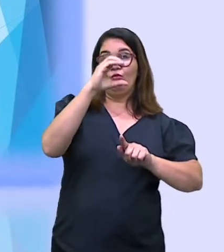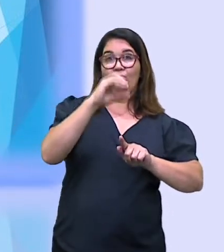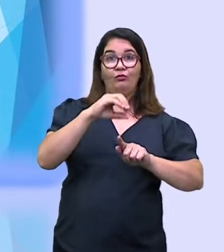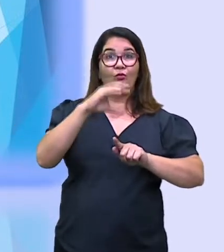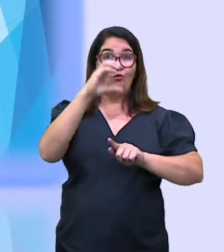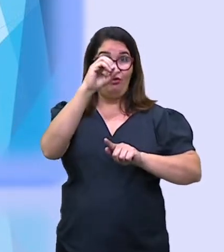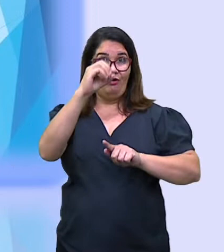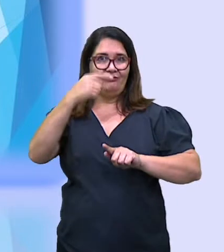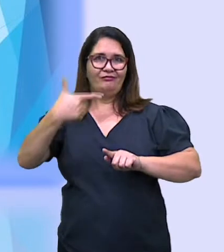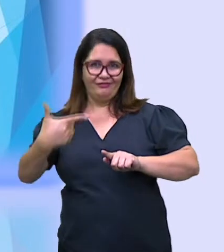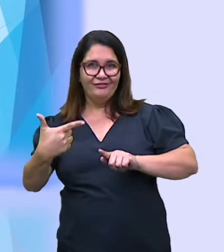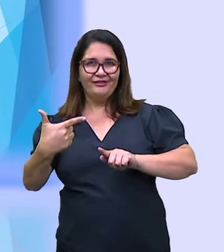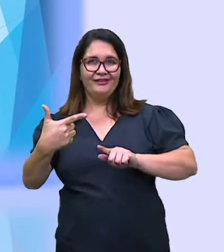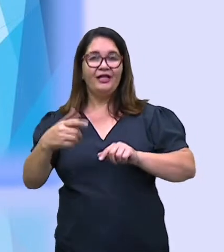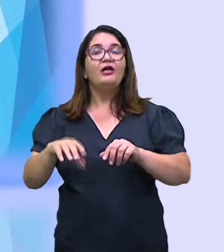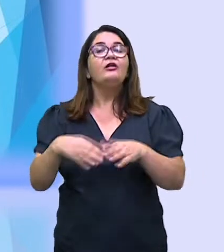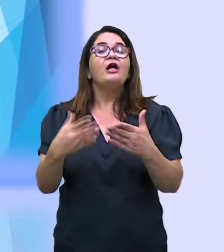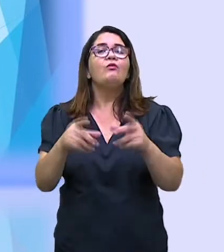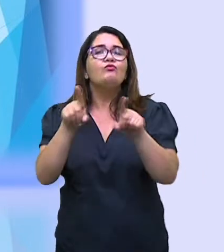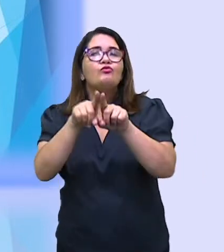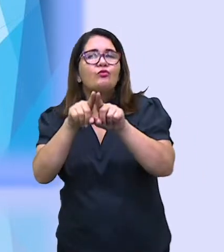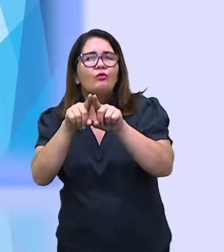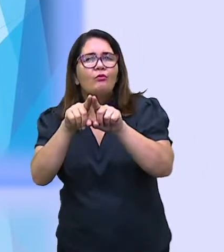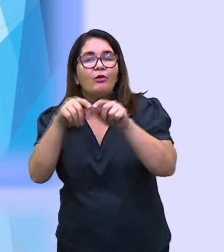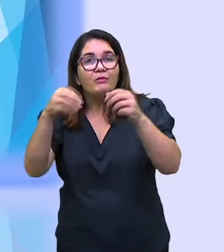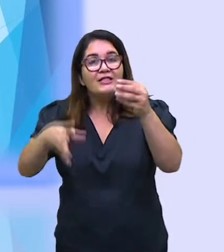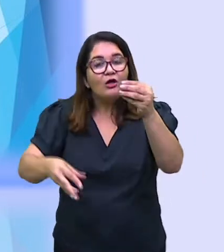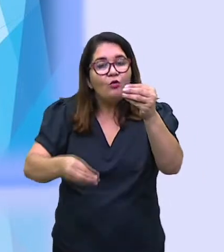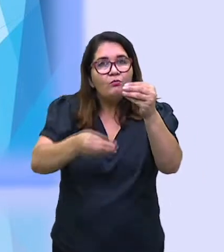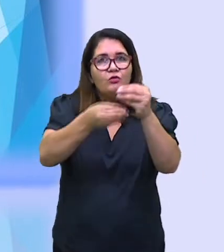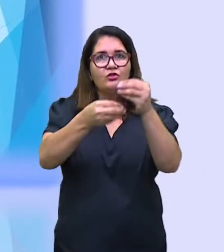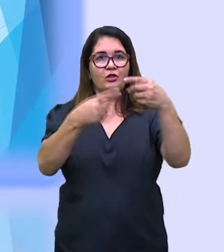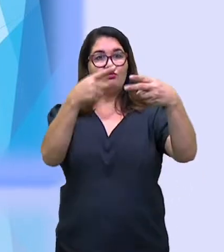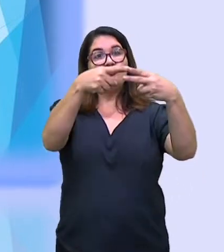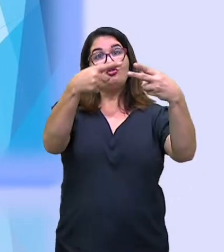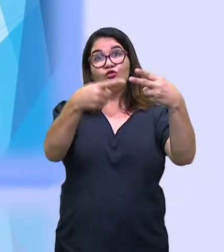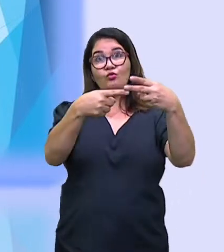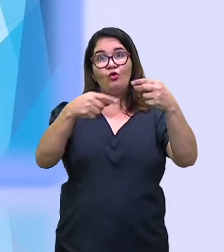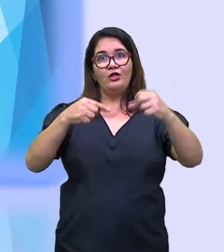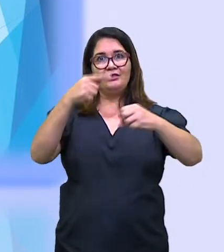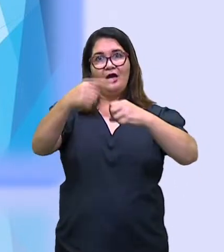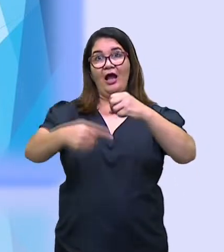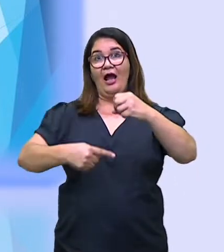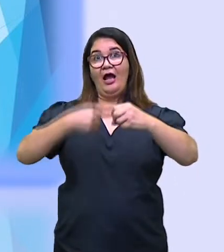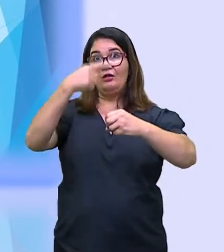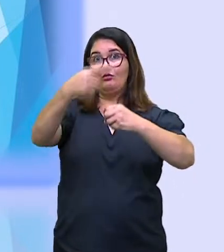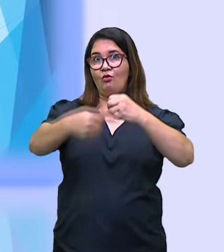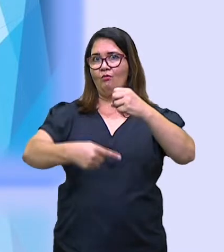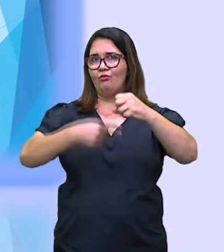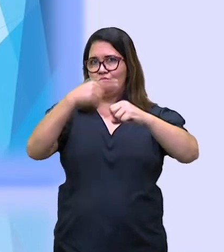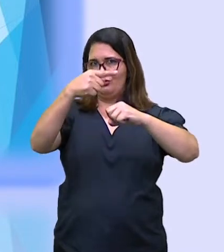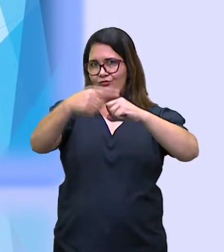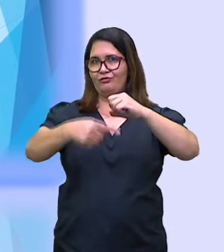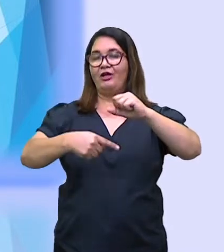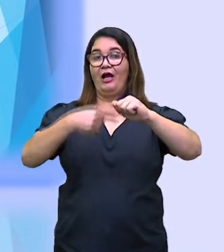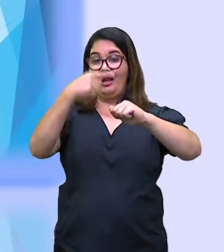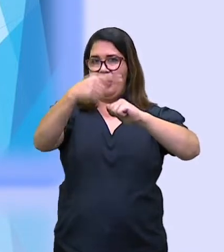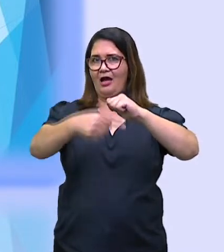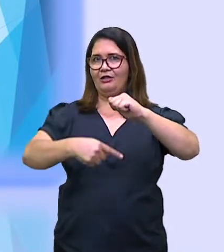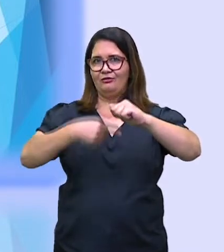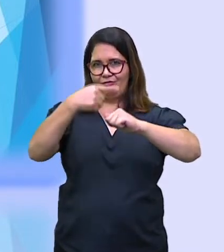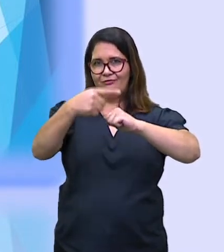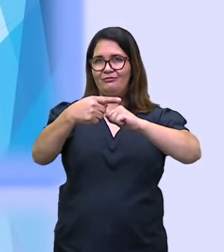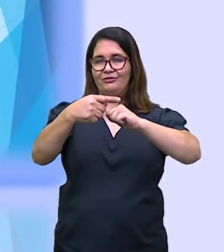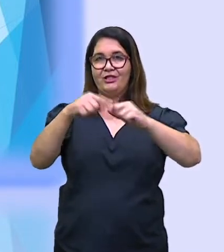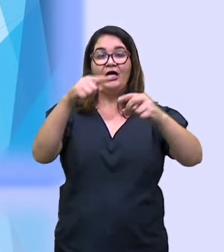aí a gente precisa da união de dois átomos de oxigênio. Então a gente vai ter